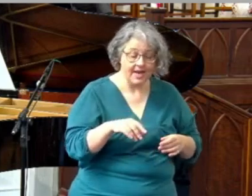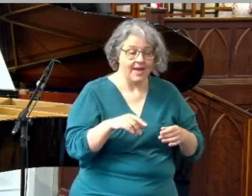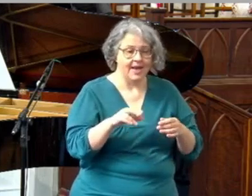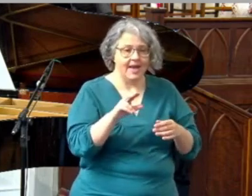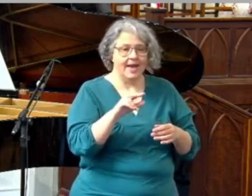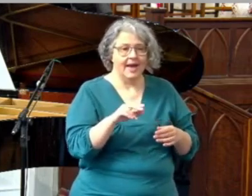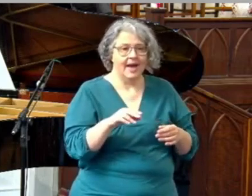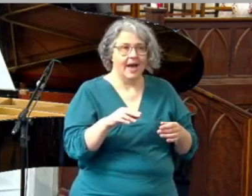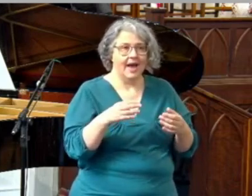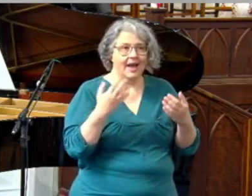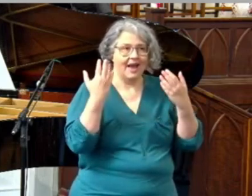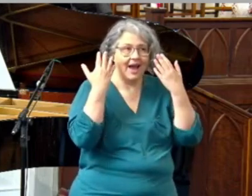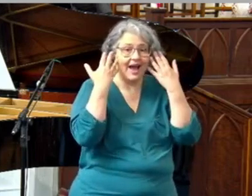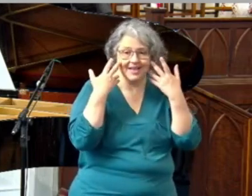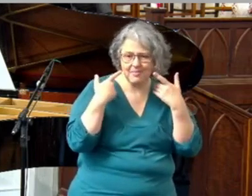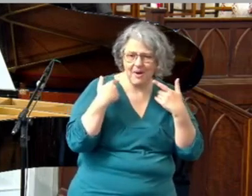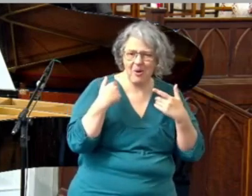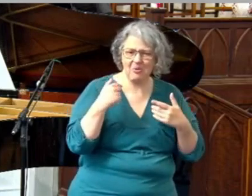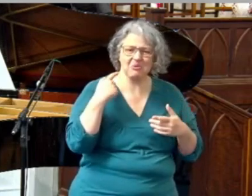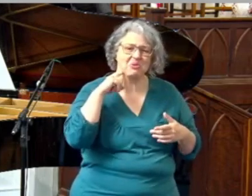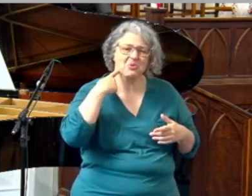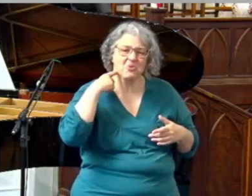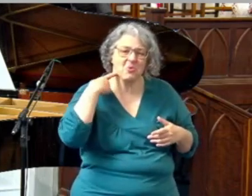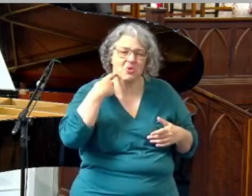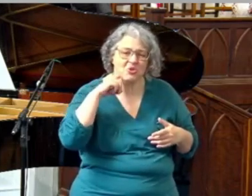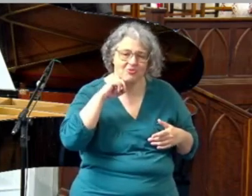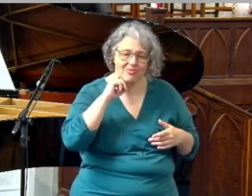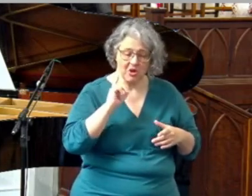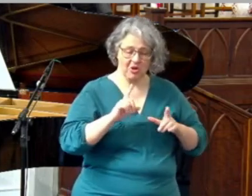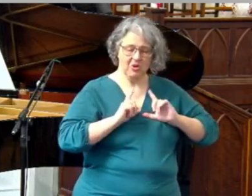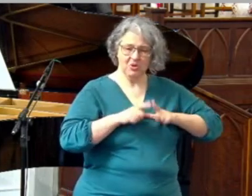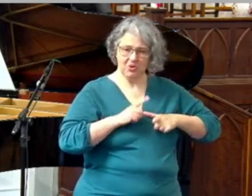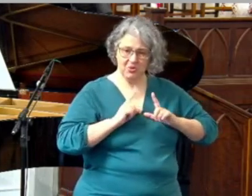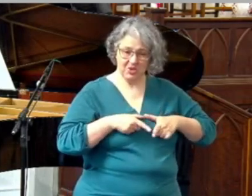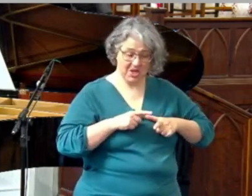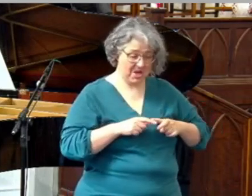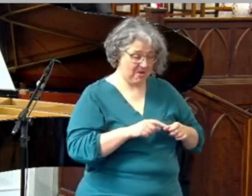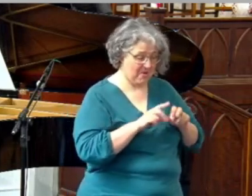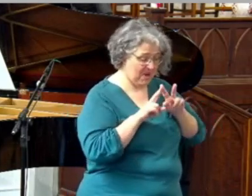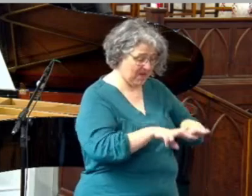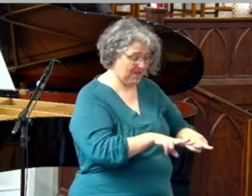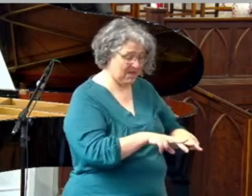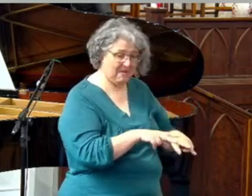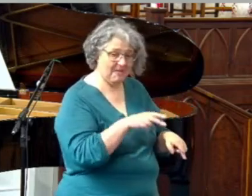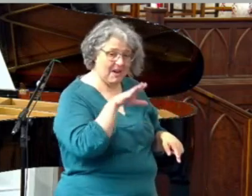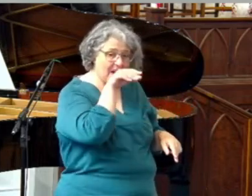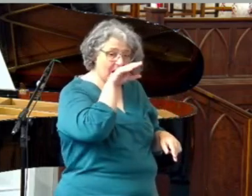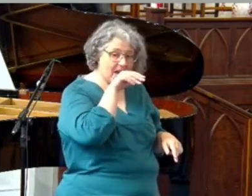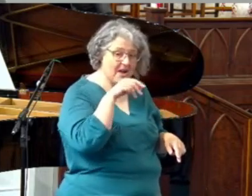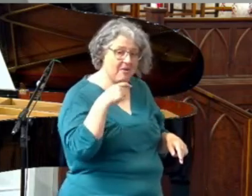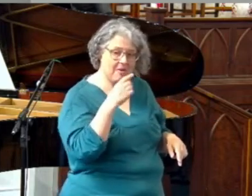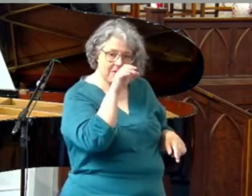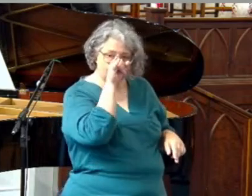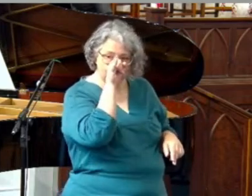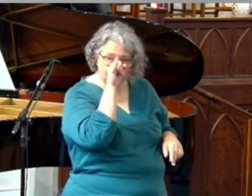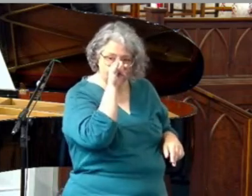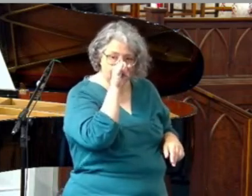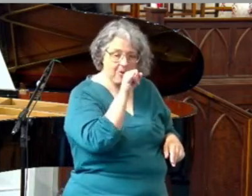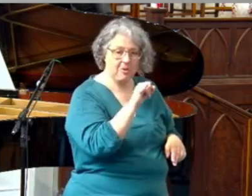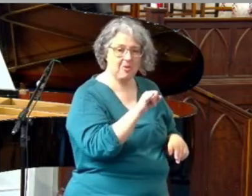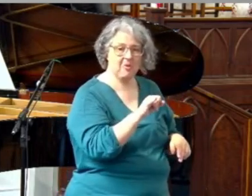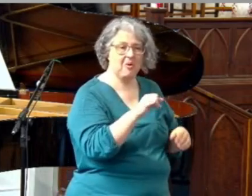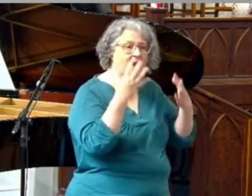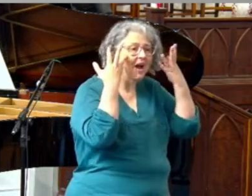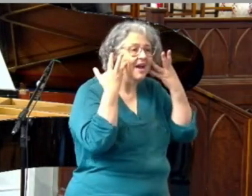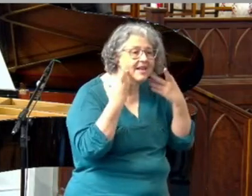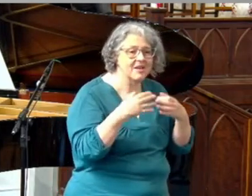Muito diferente dos pets da nossa época. Muito diferente. Mas percebam o